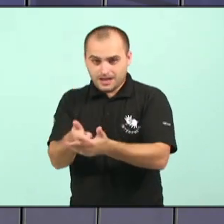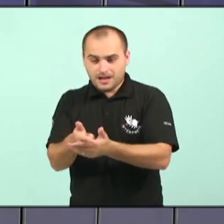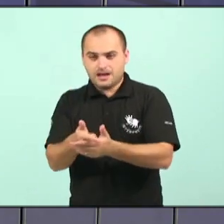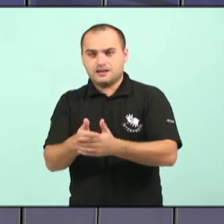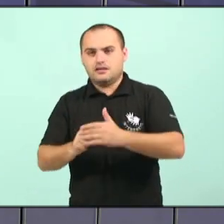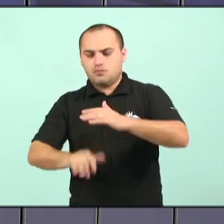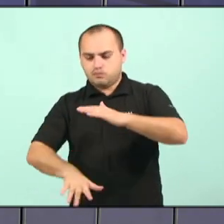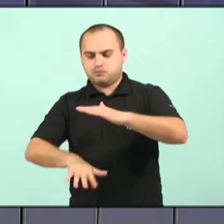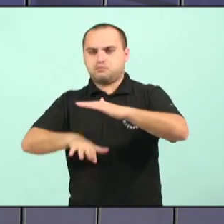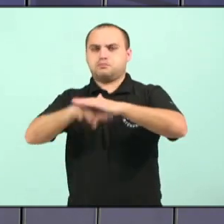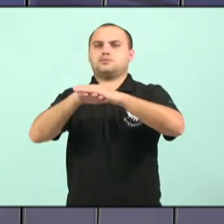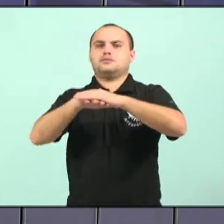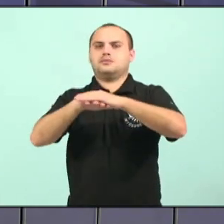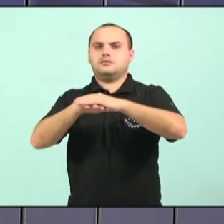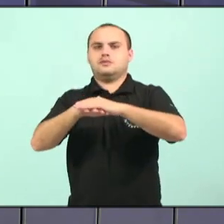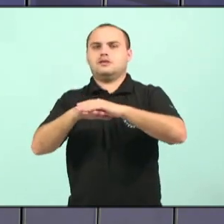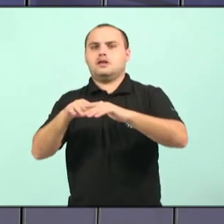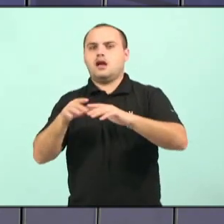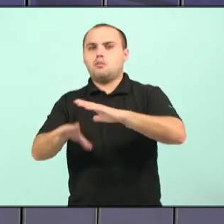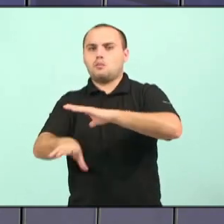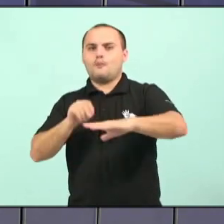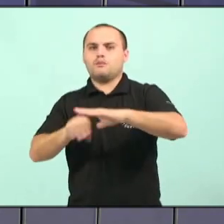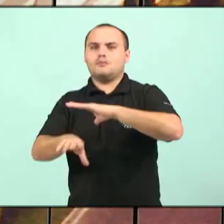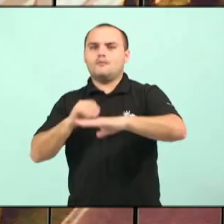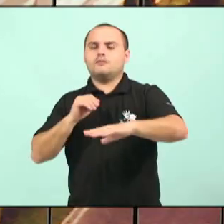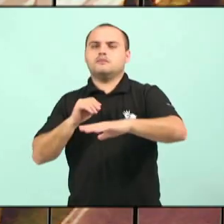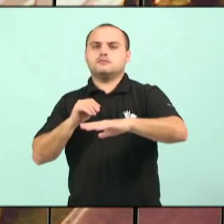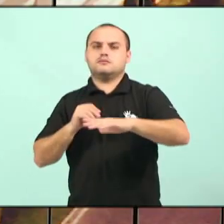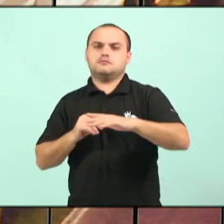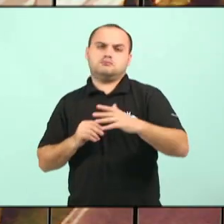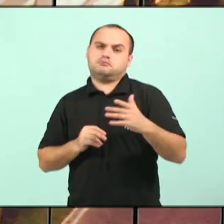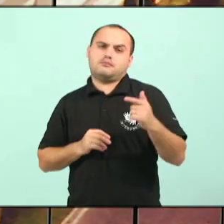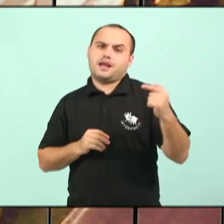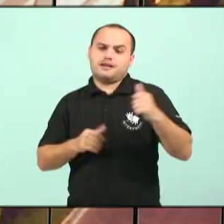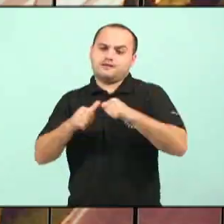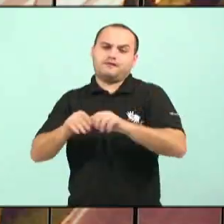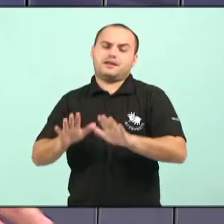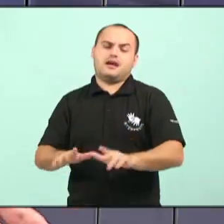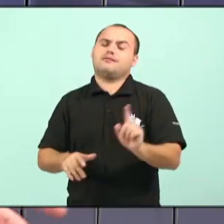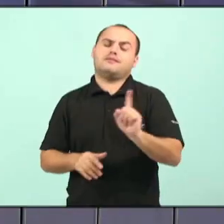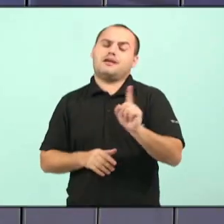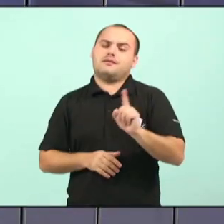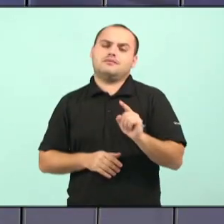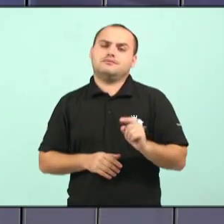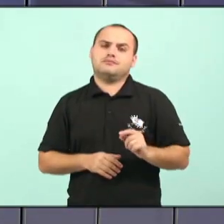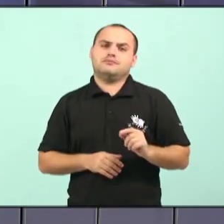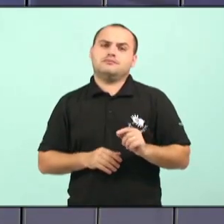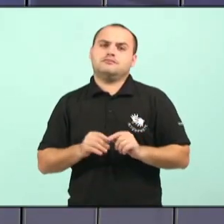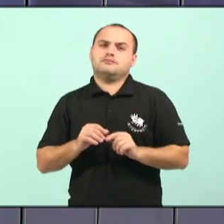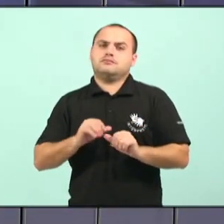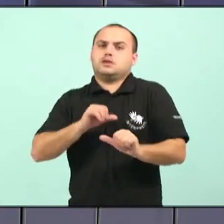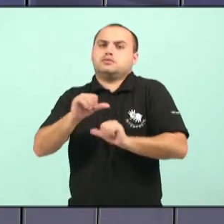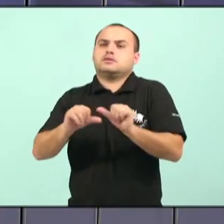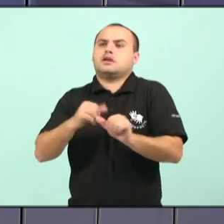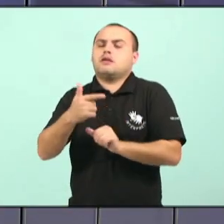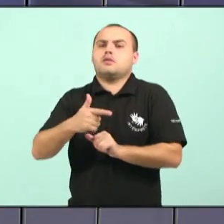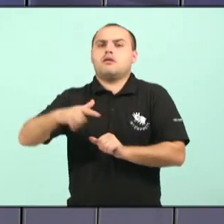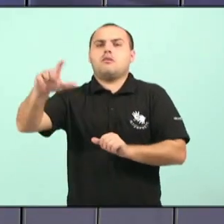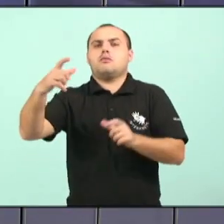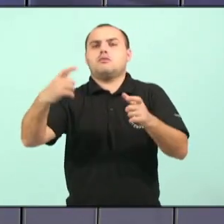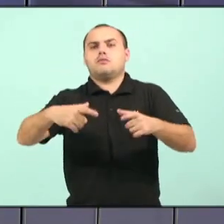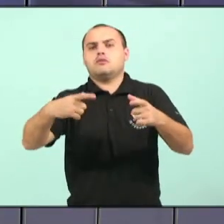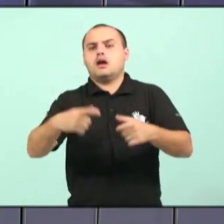a Bacia de Evolução, tivesse que pagar essa dragagem, não seria mais interessante para eles ficar aqui. Eles iam optar por um porto, hoje não precisa fazer esse